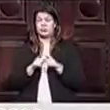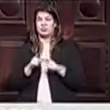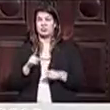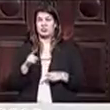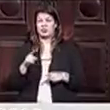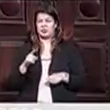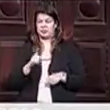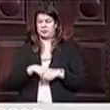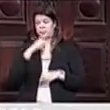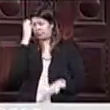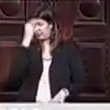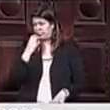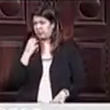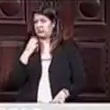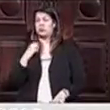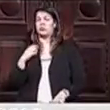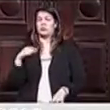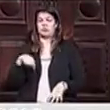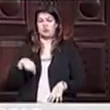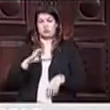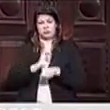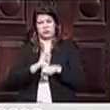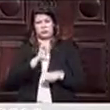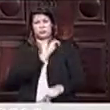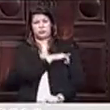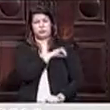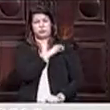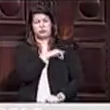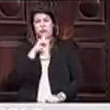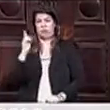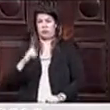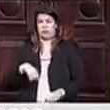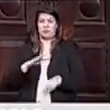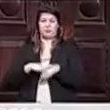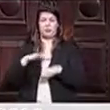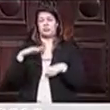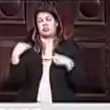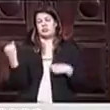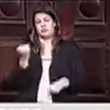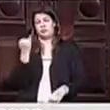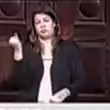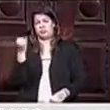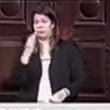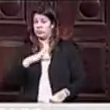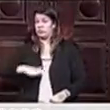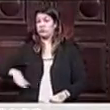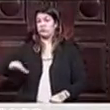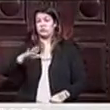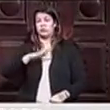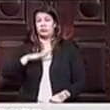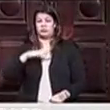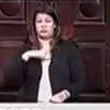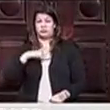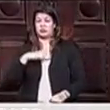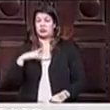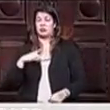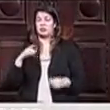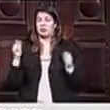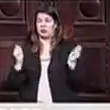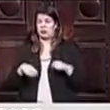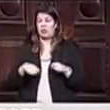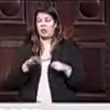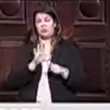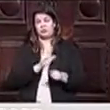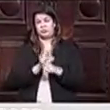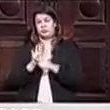momento gravíssimo, como esse que passa o Estado do Rio de Janeiro, é mais do que necessário que todos os poderes do Estado deem a sua